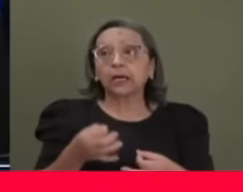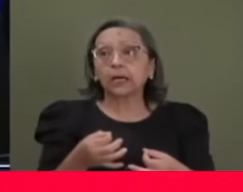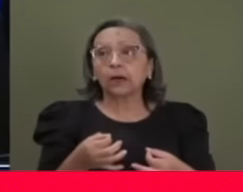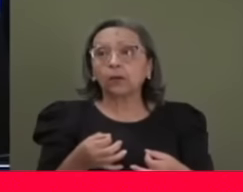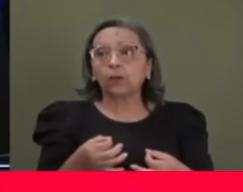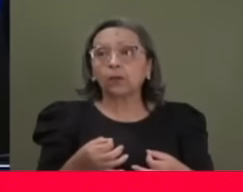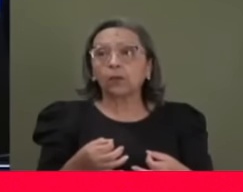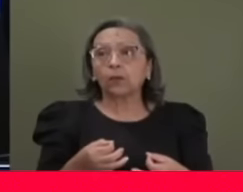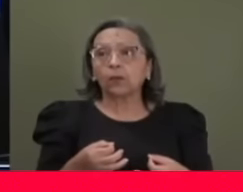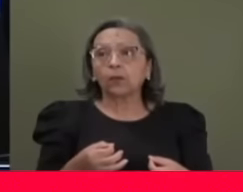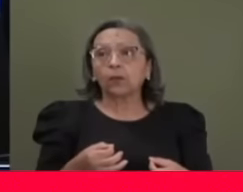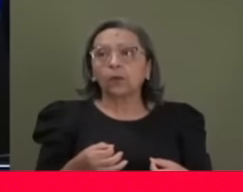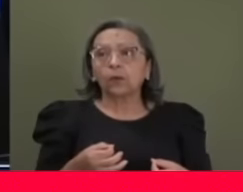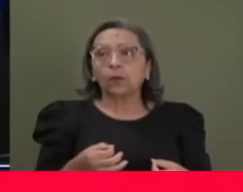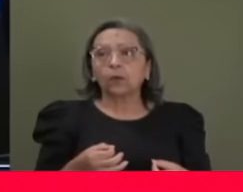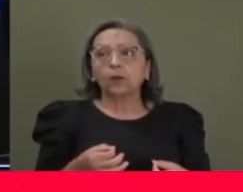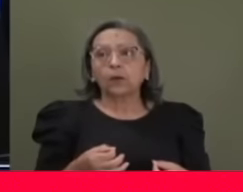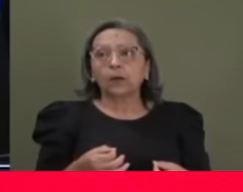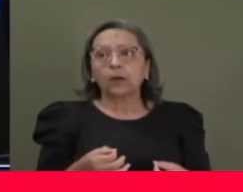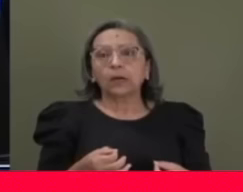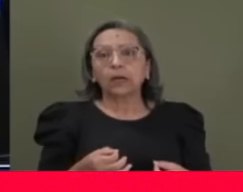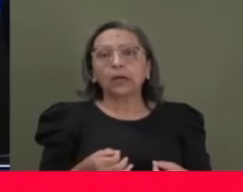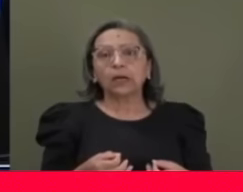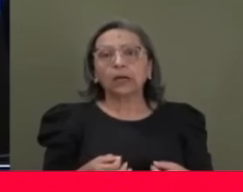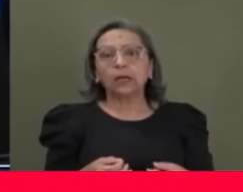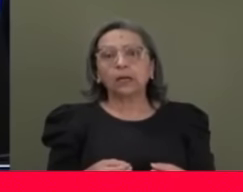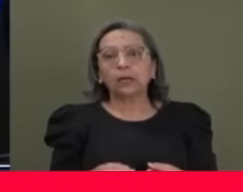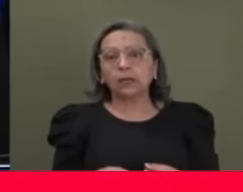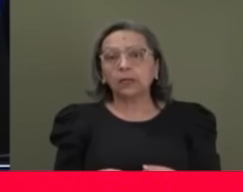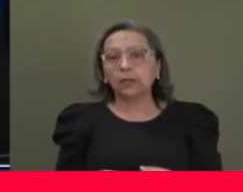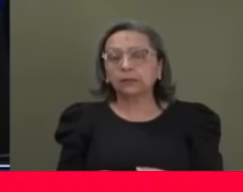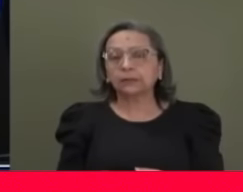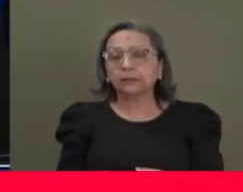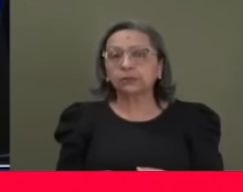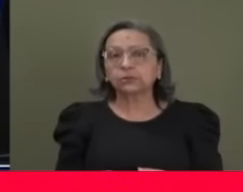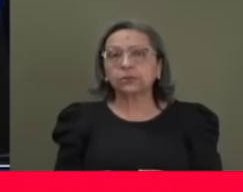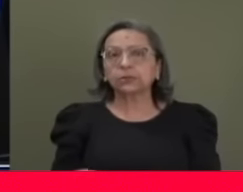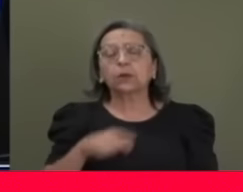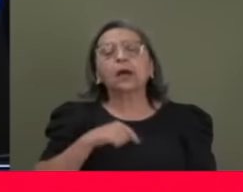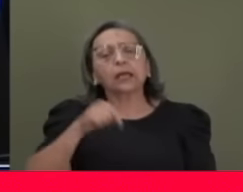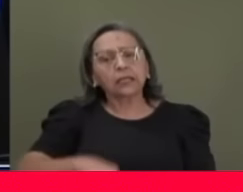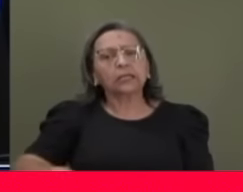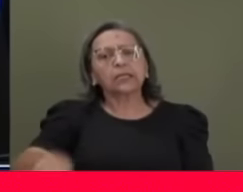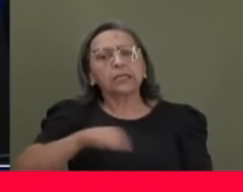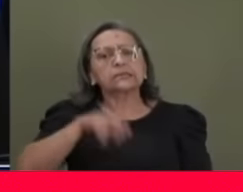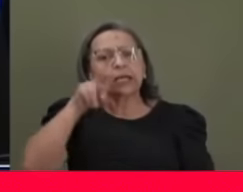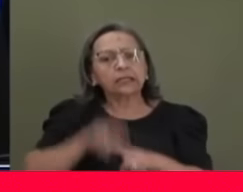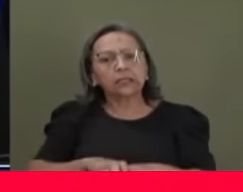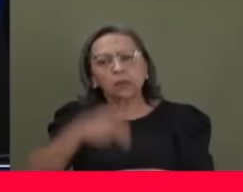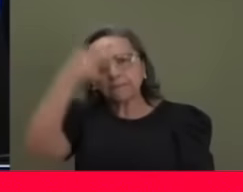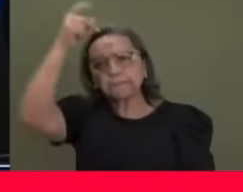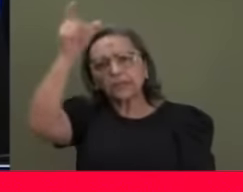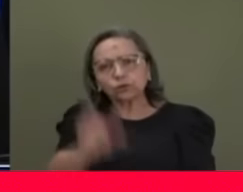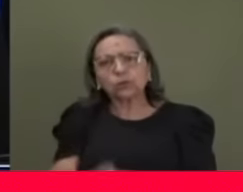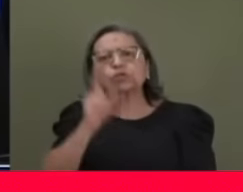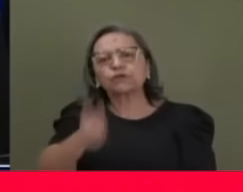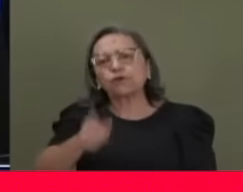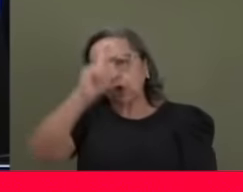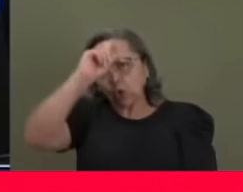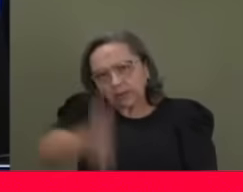que a democracia aqui foi exercida, foi. Com a ocupação dessa tribuna por uma pessoa que foi